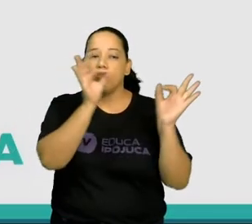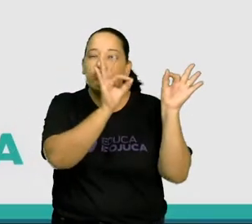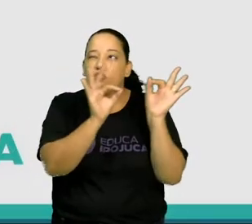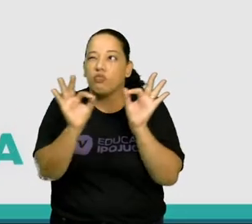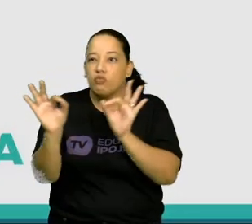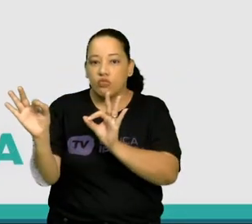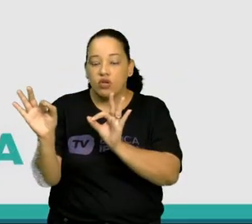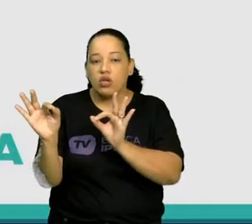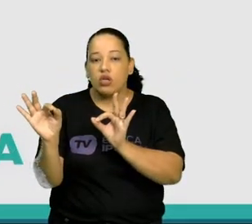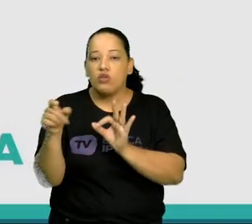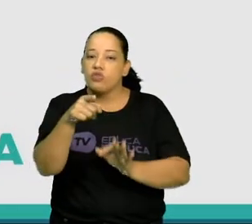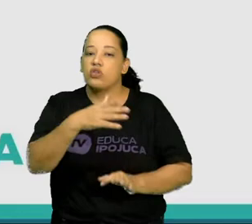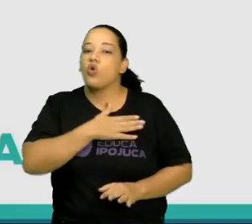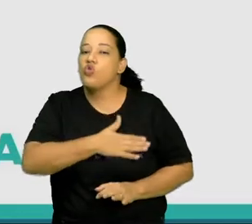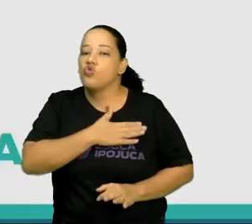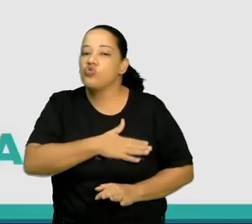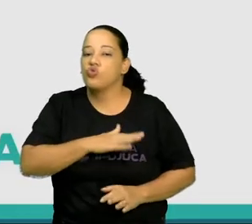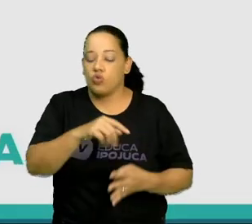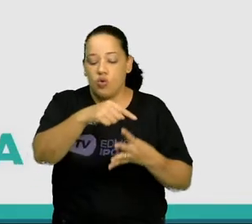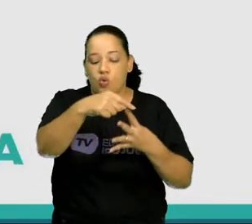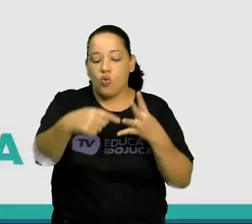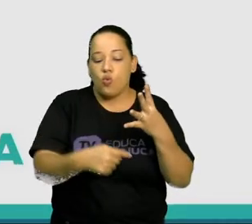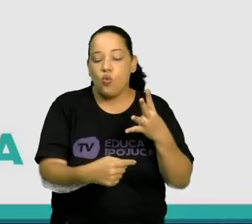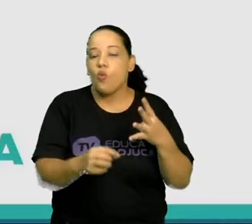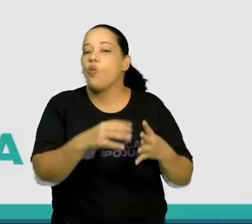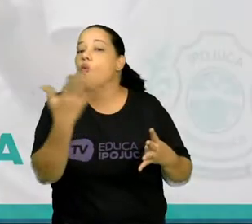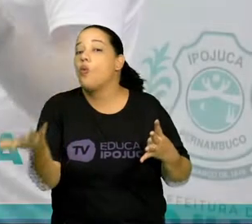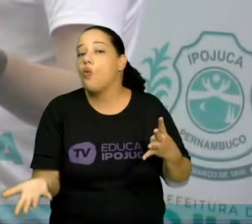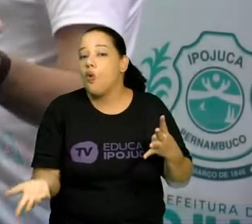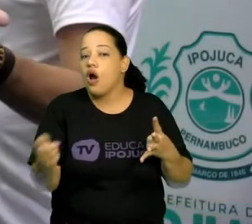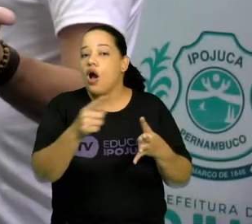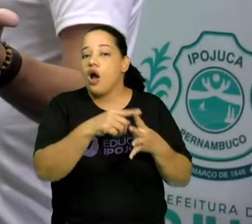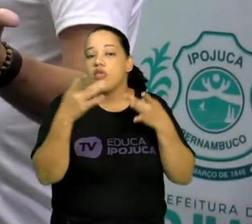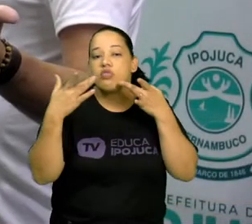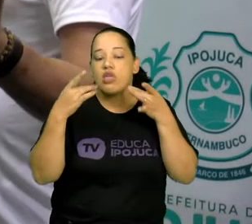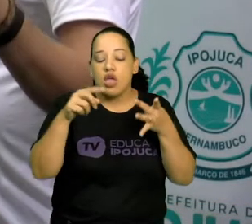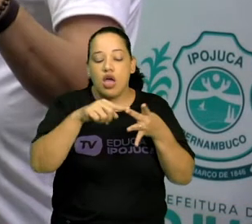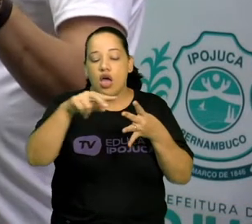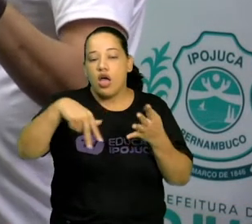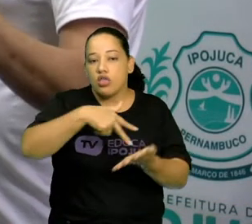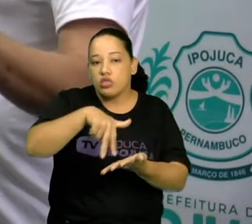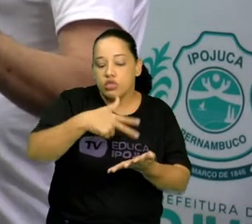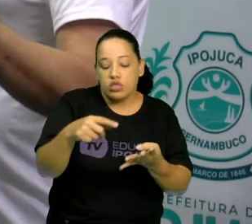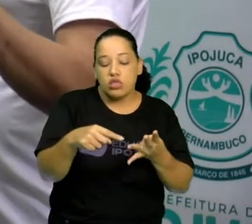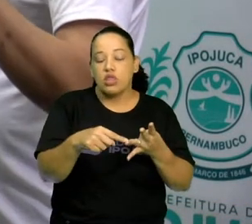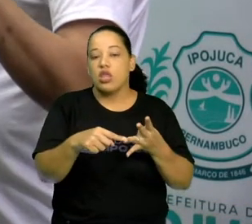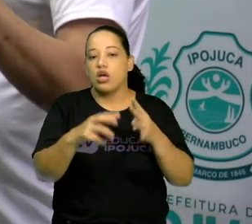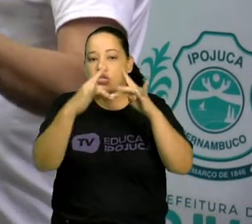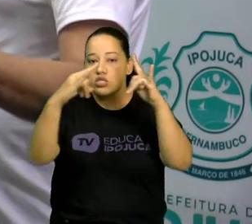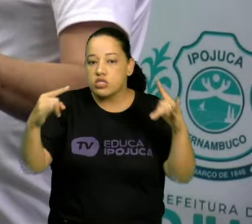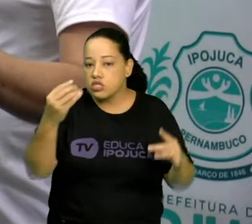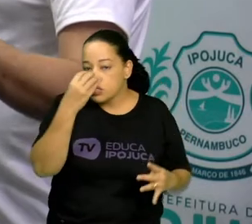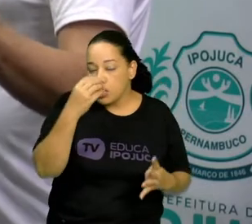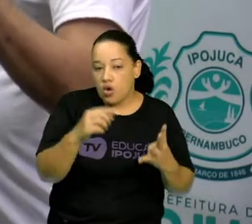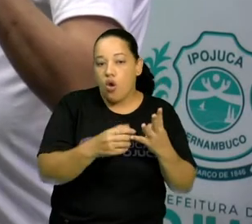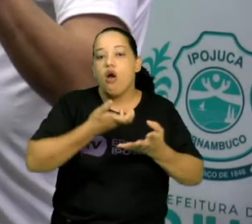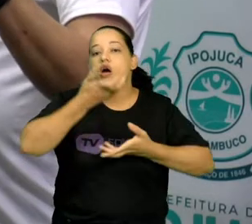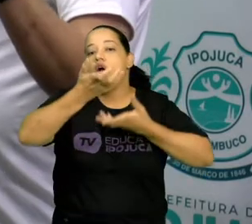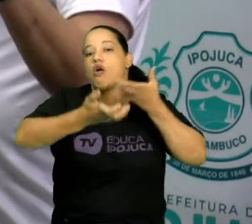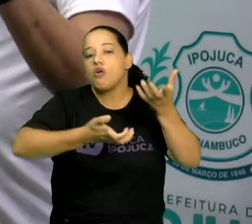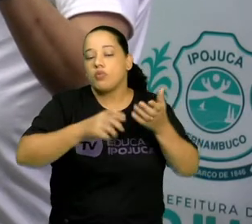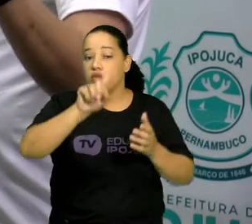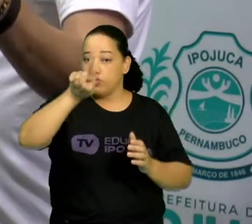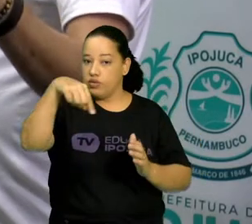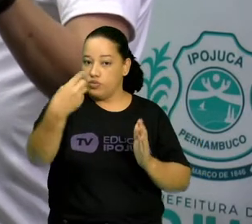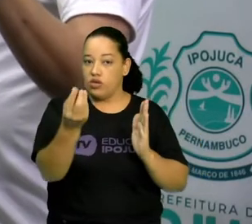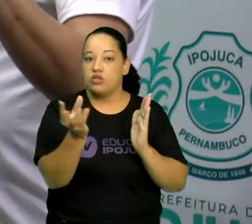Do teatro, da dança, do circo ou da ópera? Faça um resumo do que você entendeu e